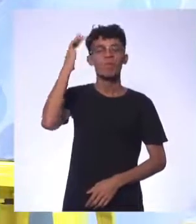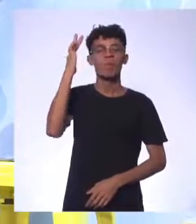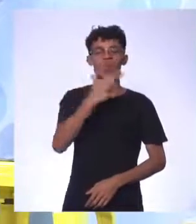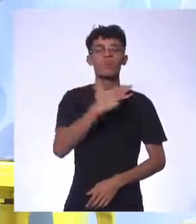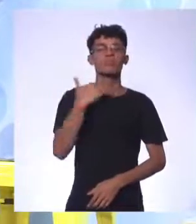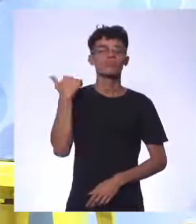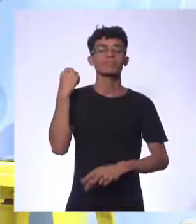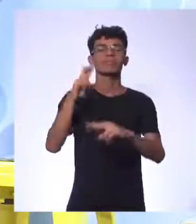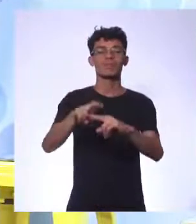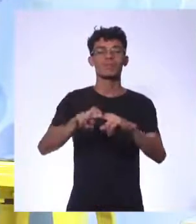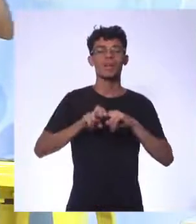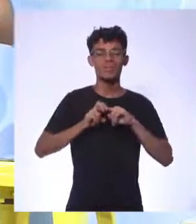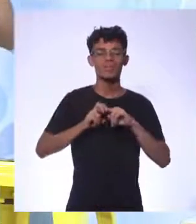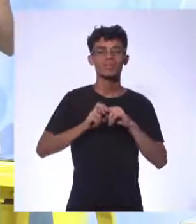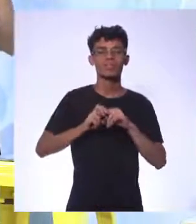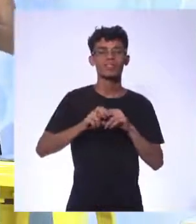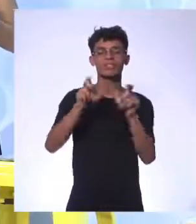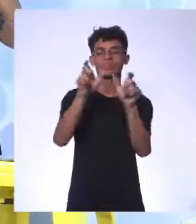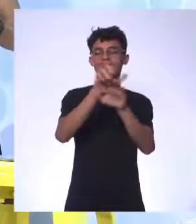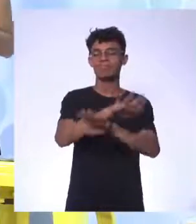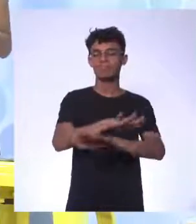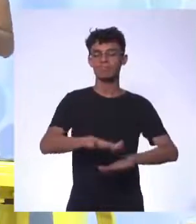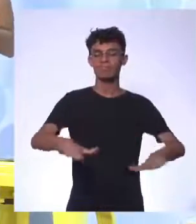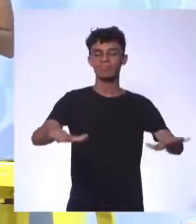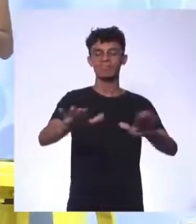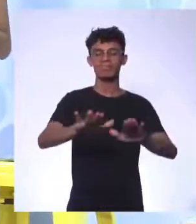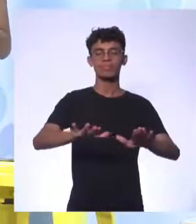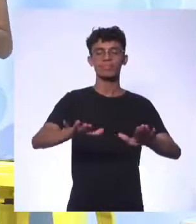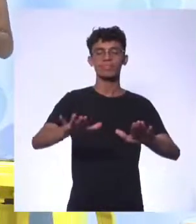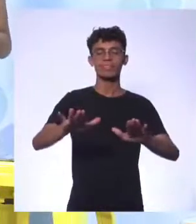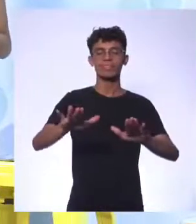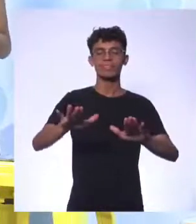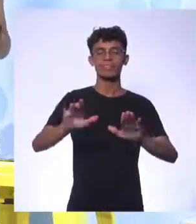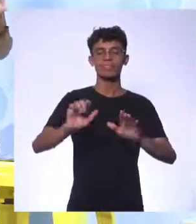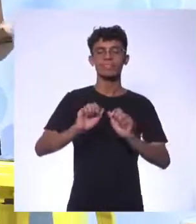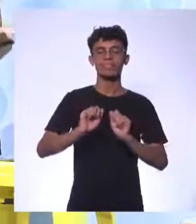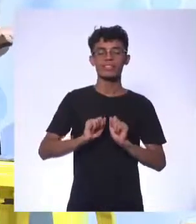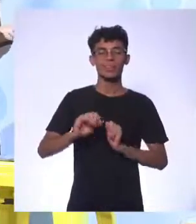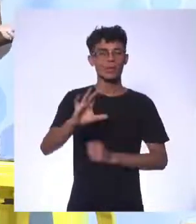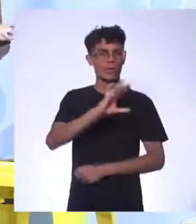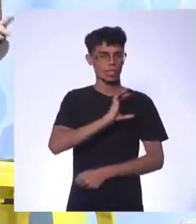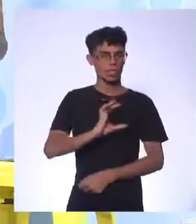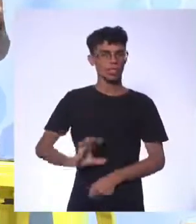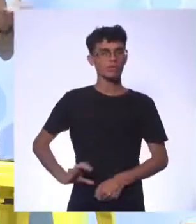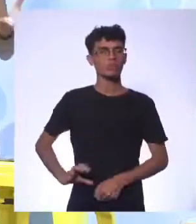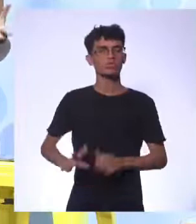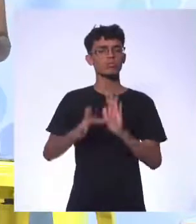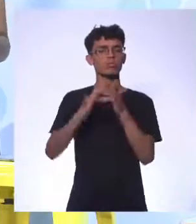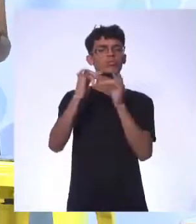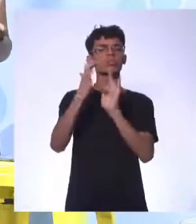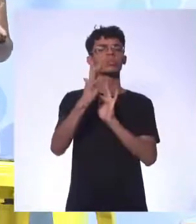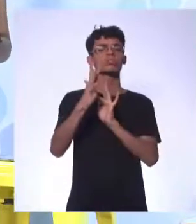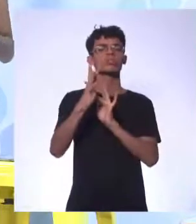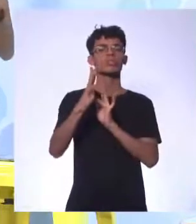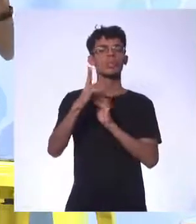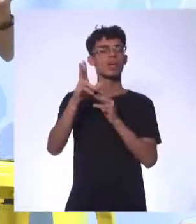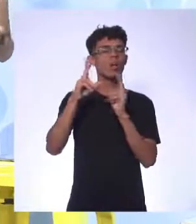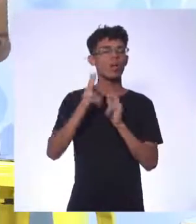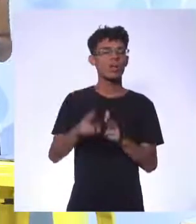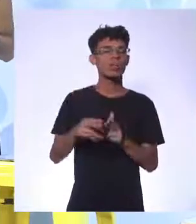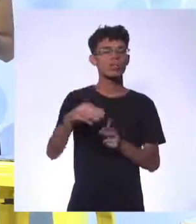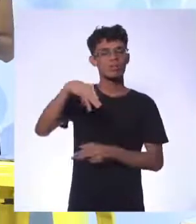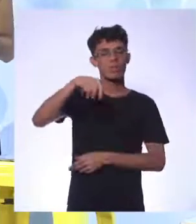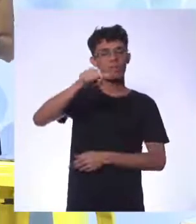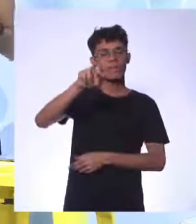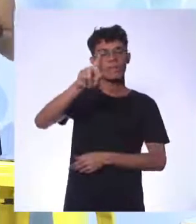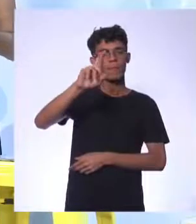por uma causa, uma pessoa que é considerada um mártir, né? Cristo, de certa forma, foi exatamente isso, um